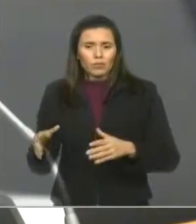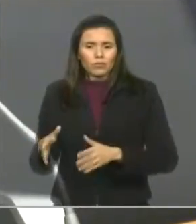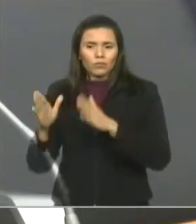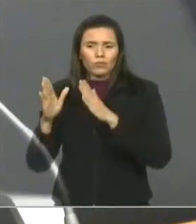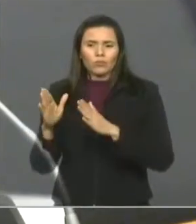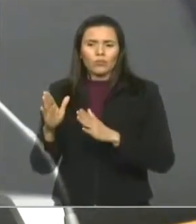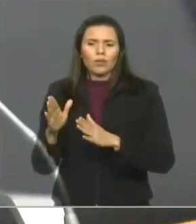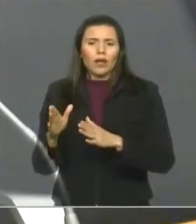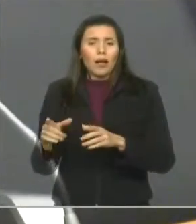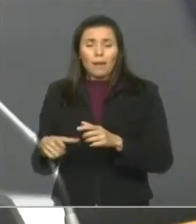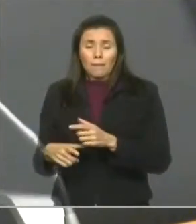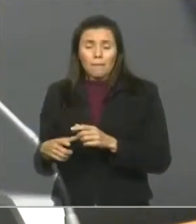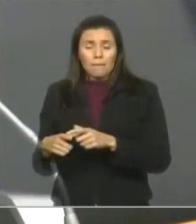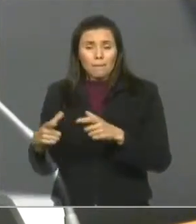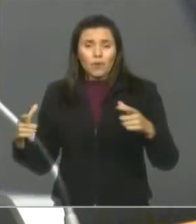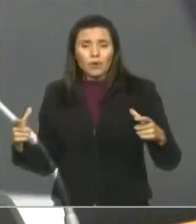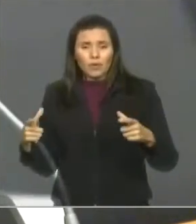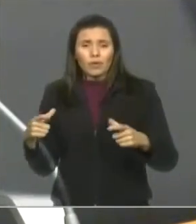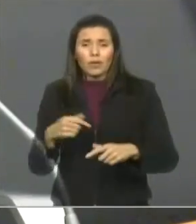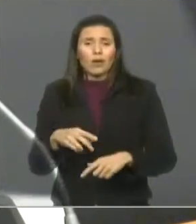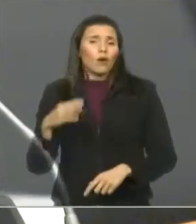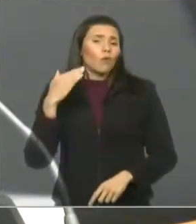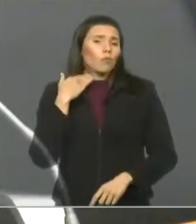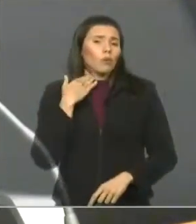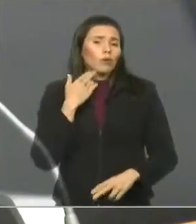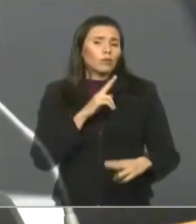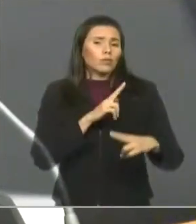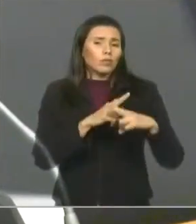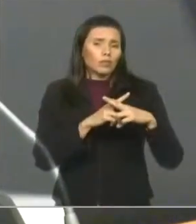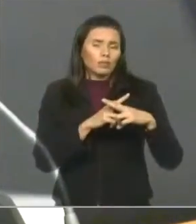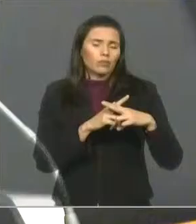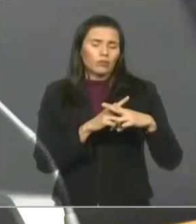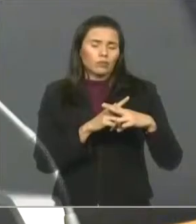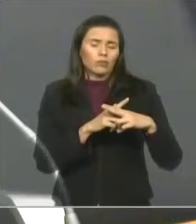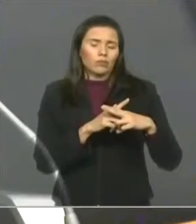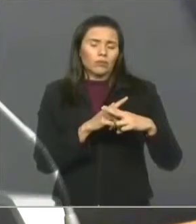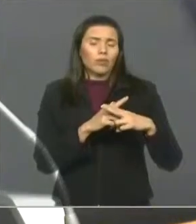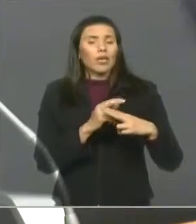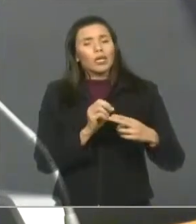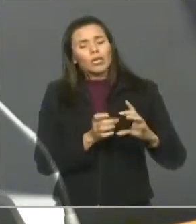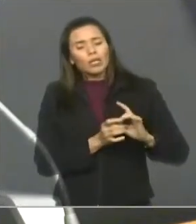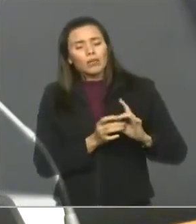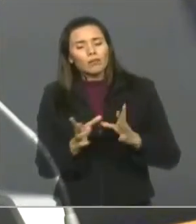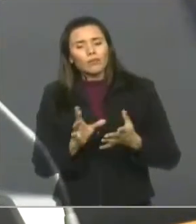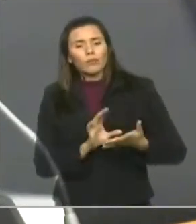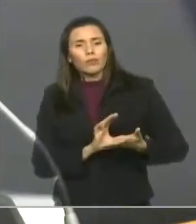Caixa Econômica. Então, a Caixa Econômica levanta todo o projeto